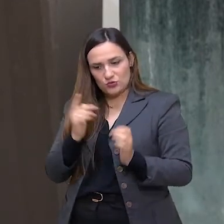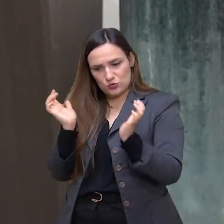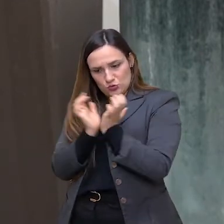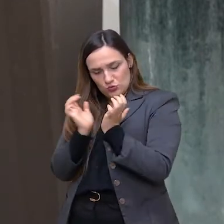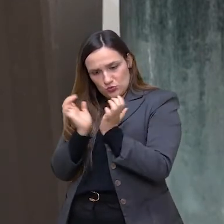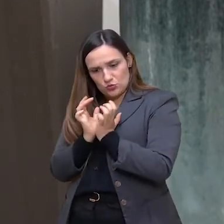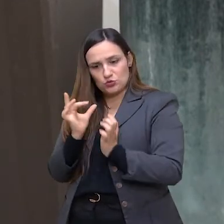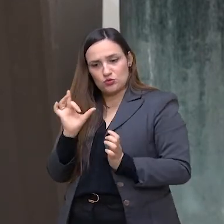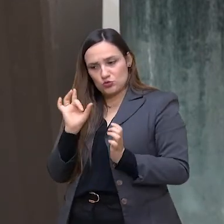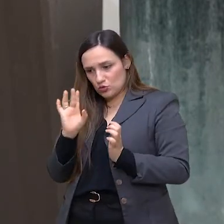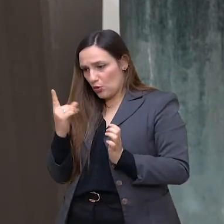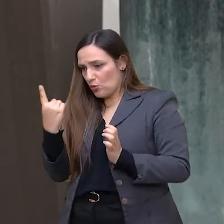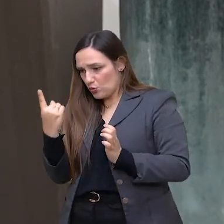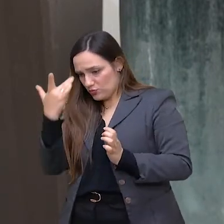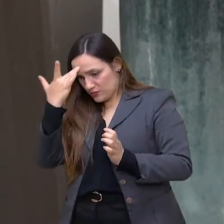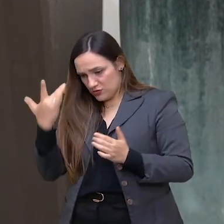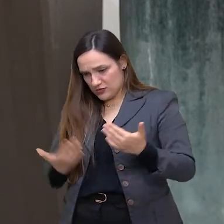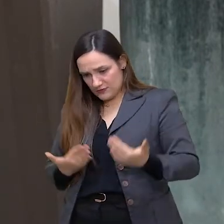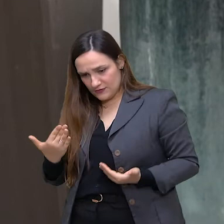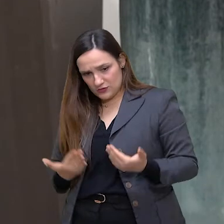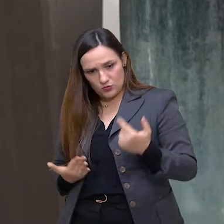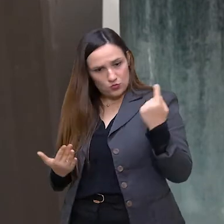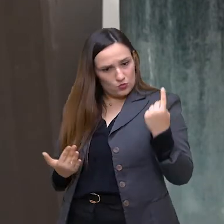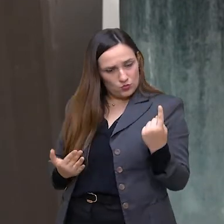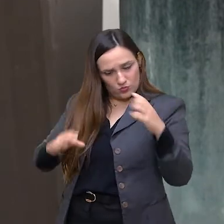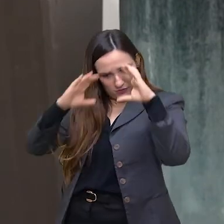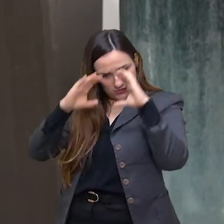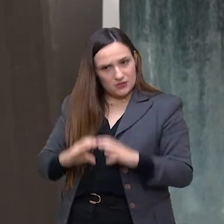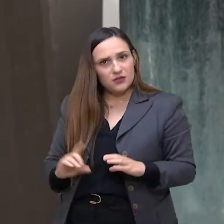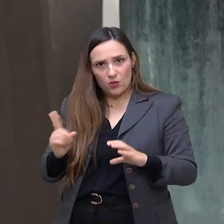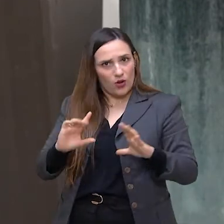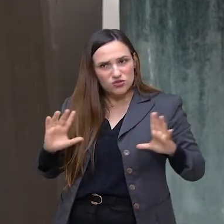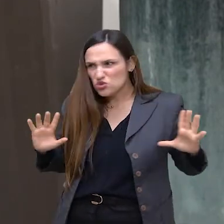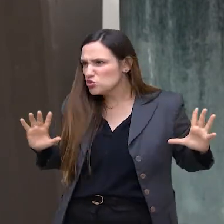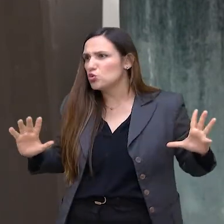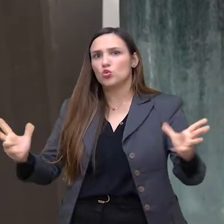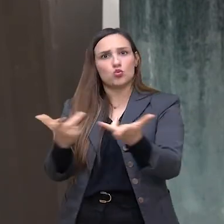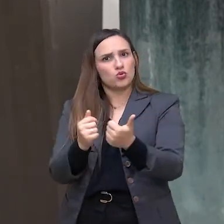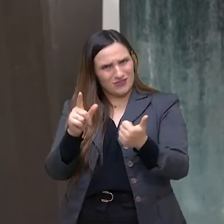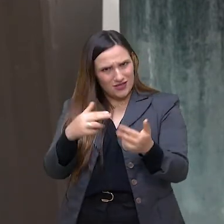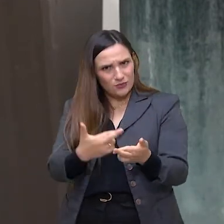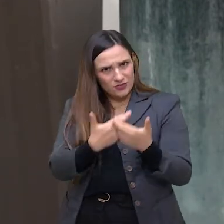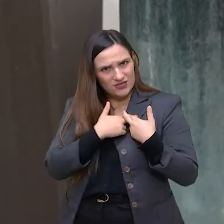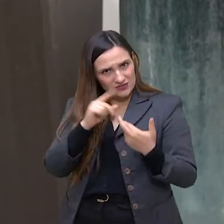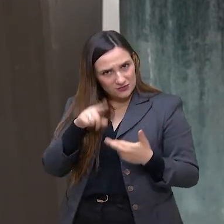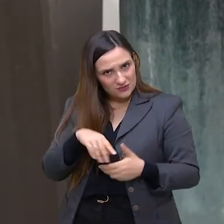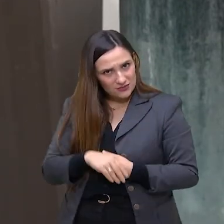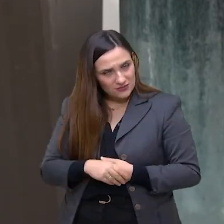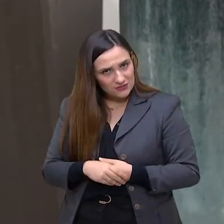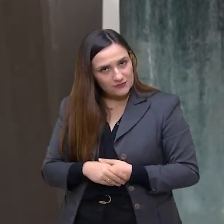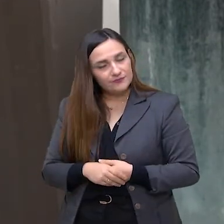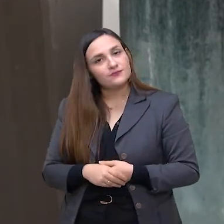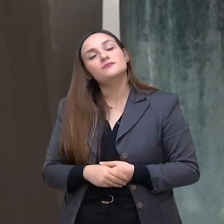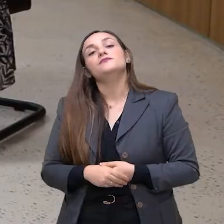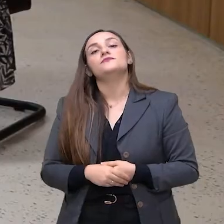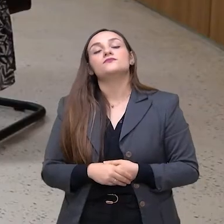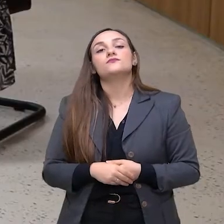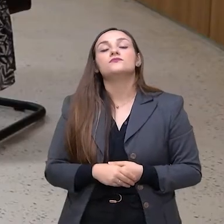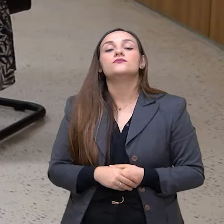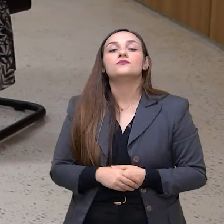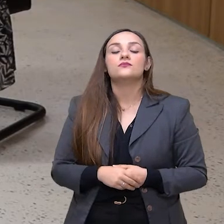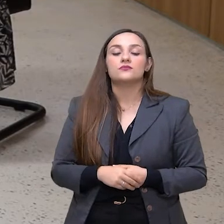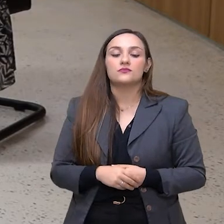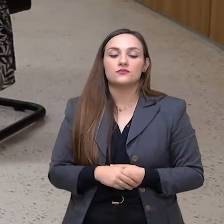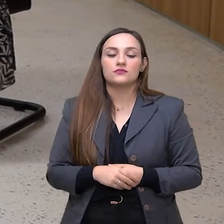pela comissão, só por um servidor, só por um cidadão, né? Sendo assim,